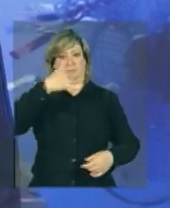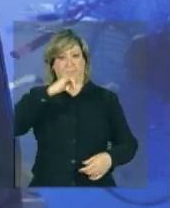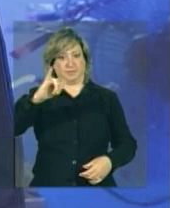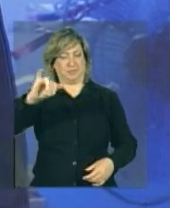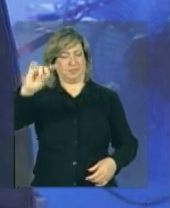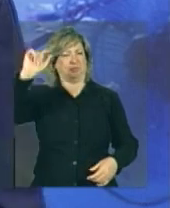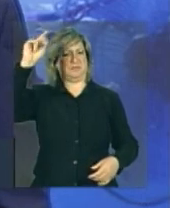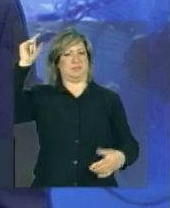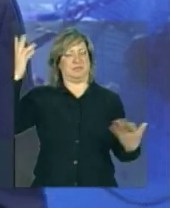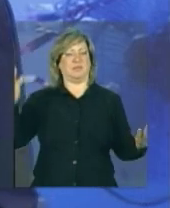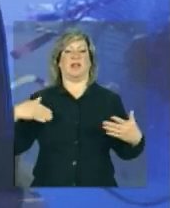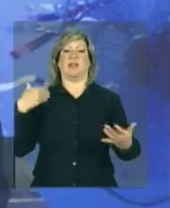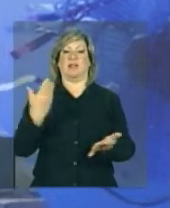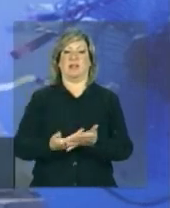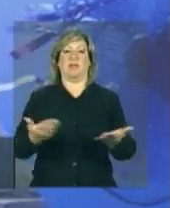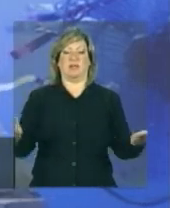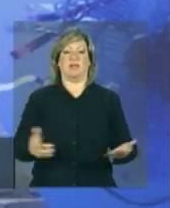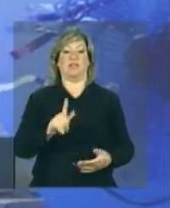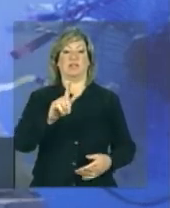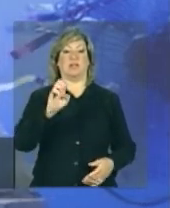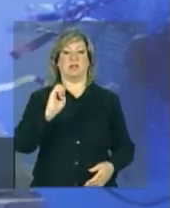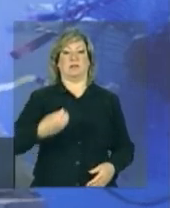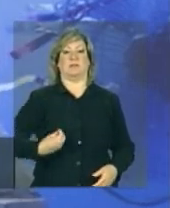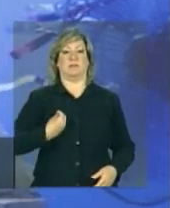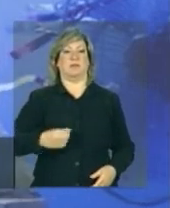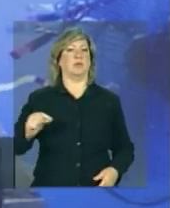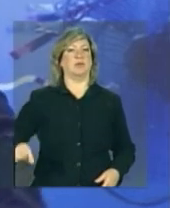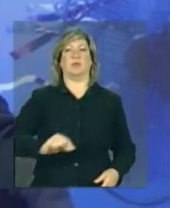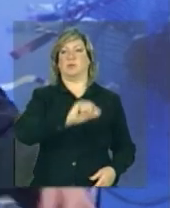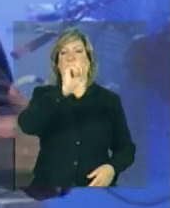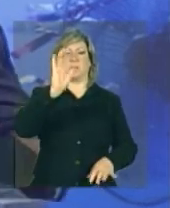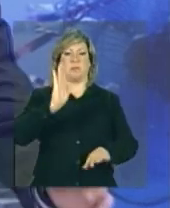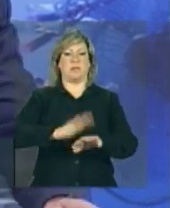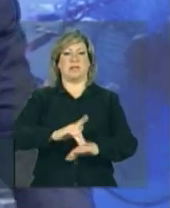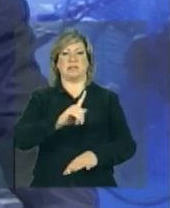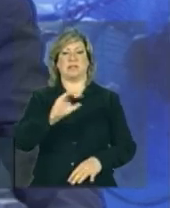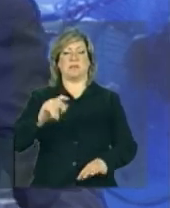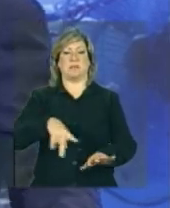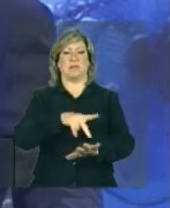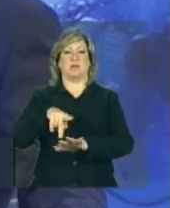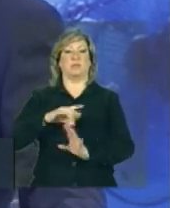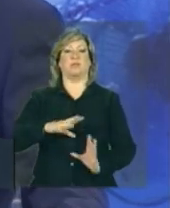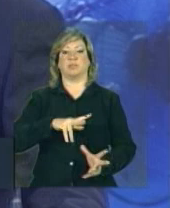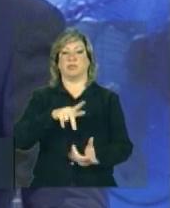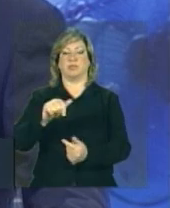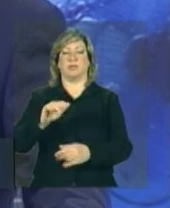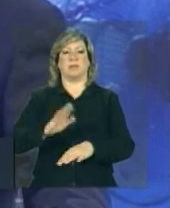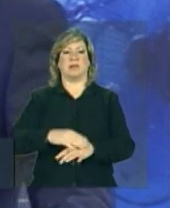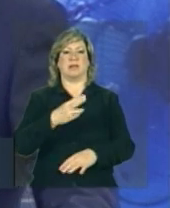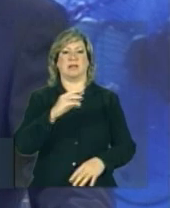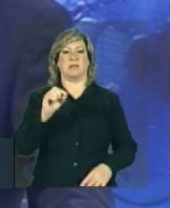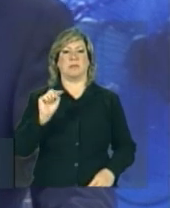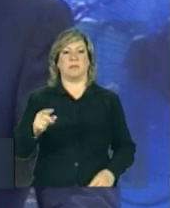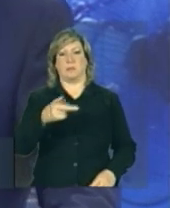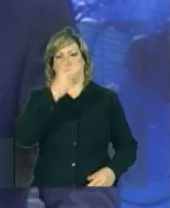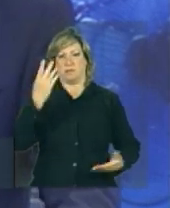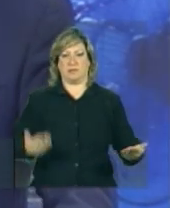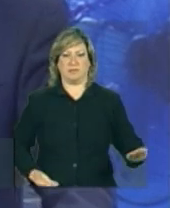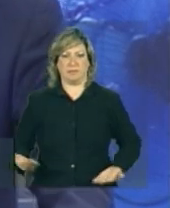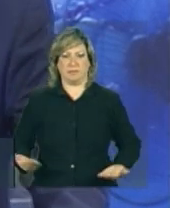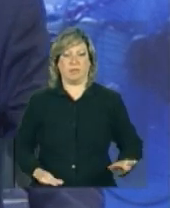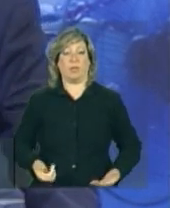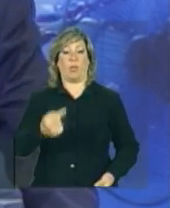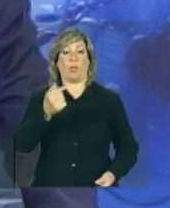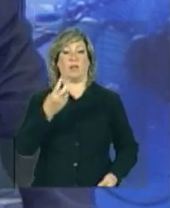e que hoje está presente a GE em mais de 100 países no mundo, com mais de 300 mil funcionários e quase 30